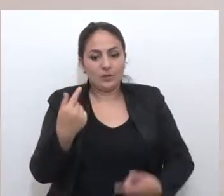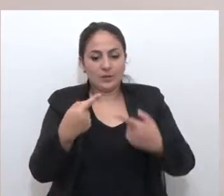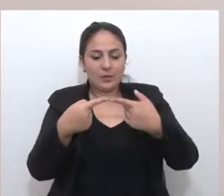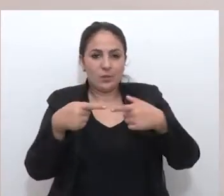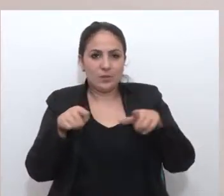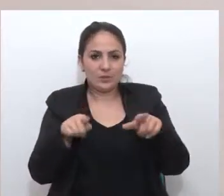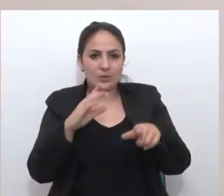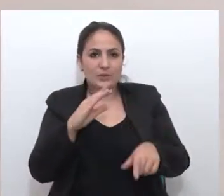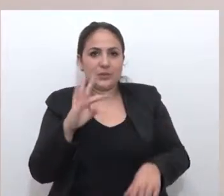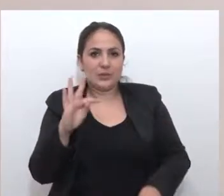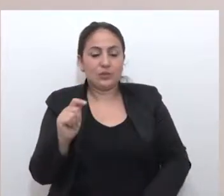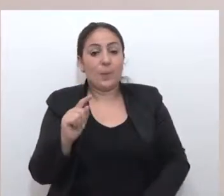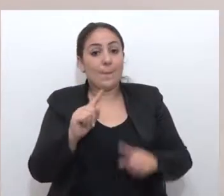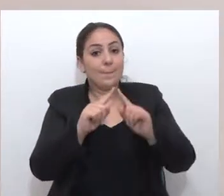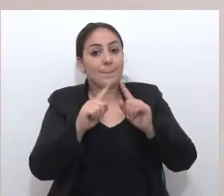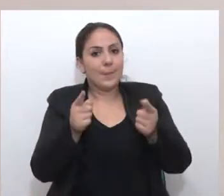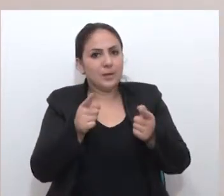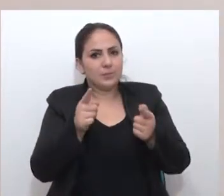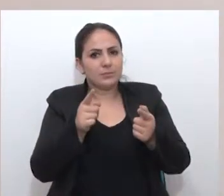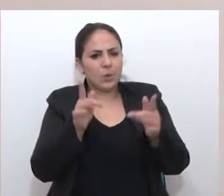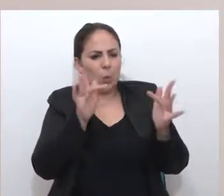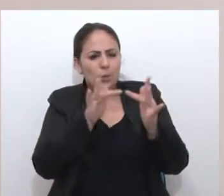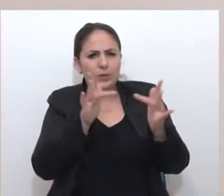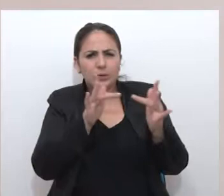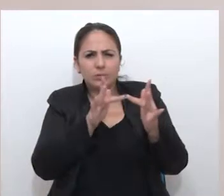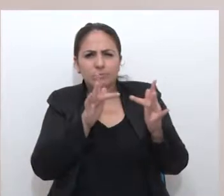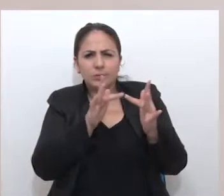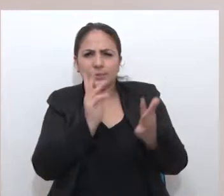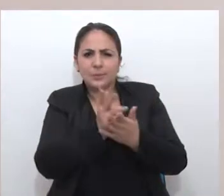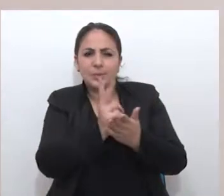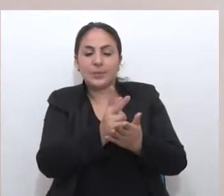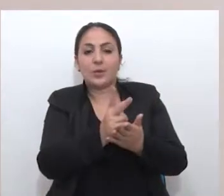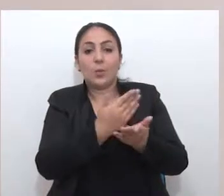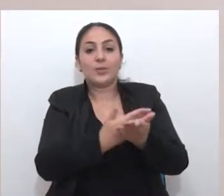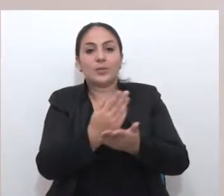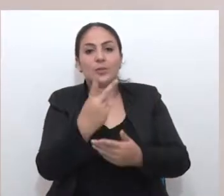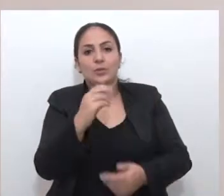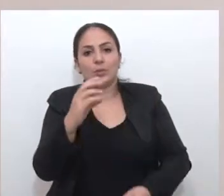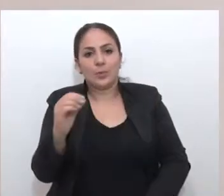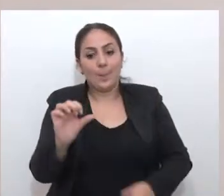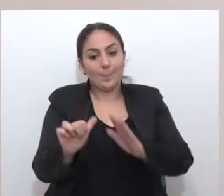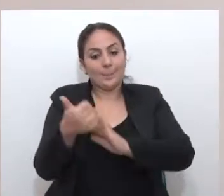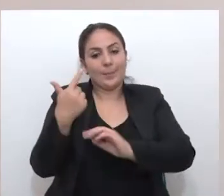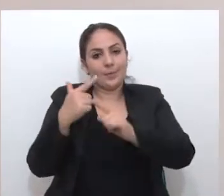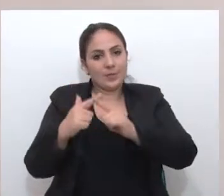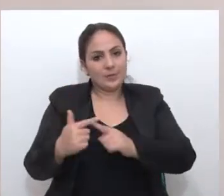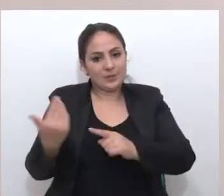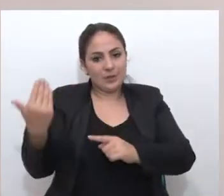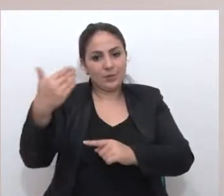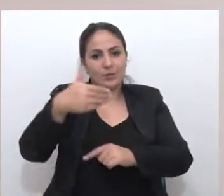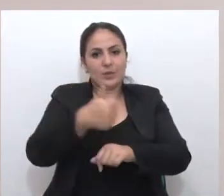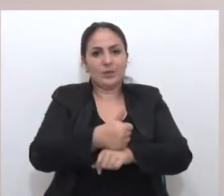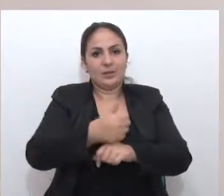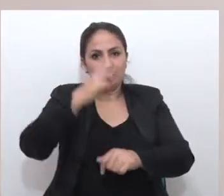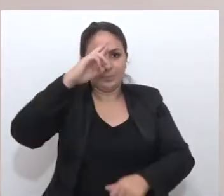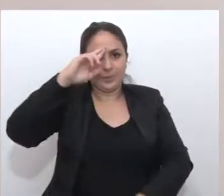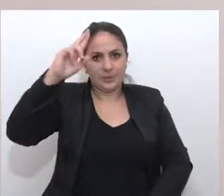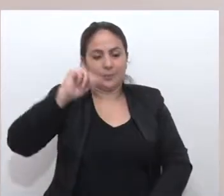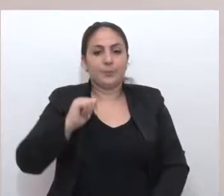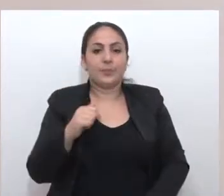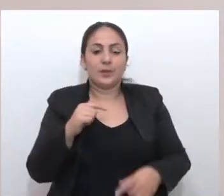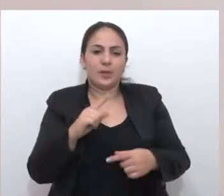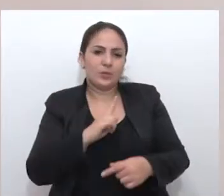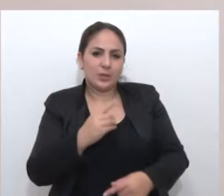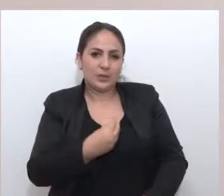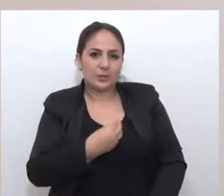Estância Nova, né? Mas fui ter mais contato com ele a partir do ano 2000, quando foi a primeira vez que eu fui assumir essa casa de patrão,